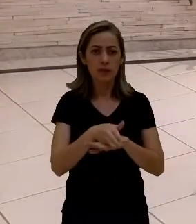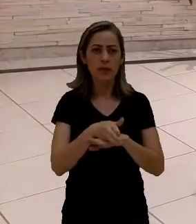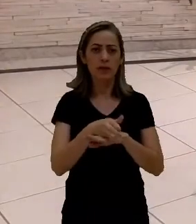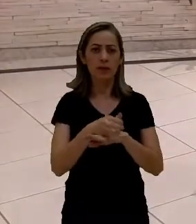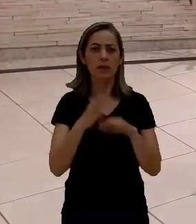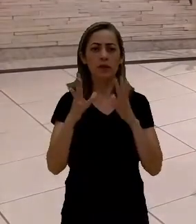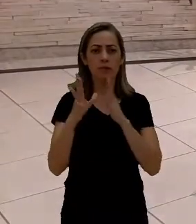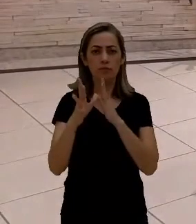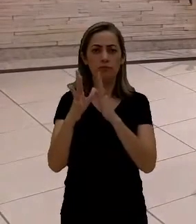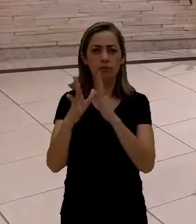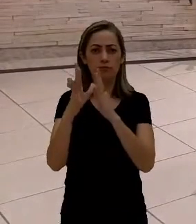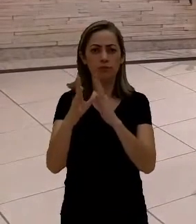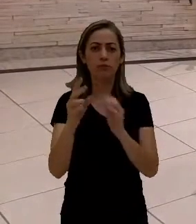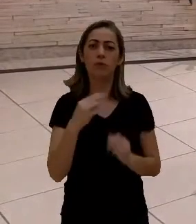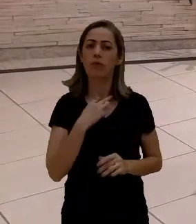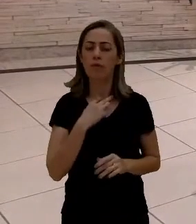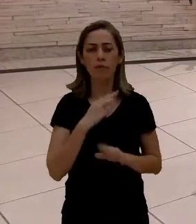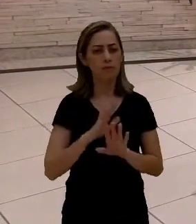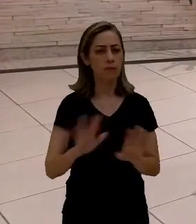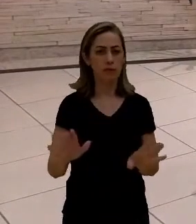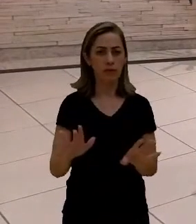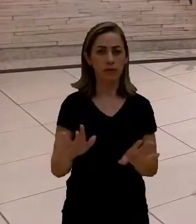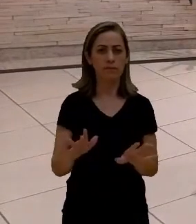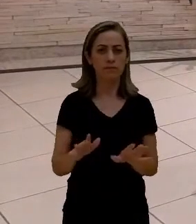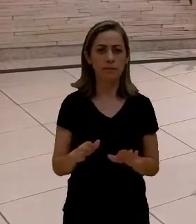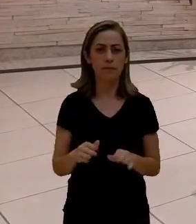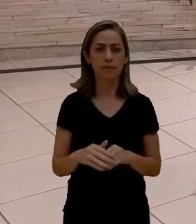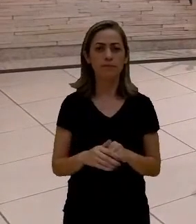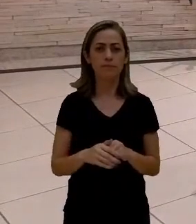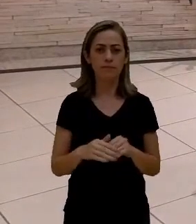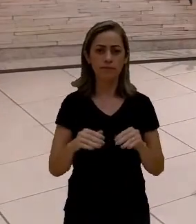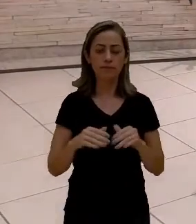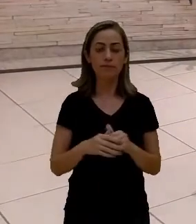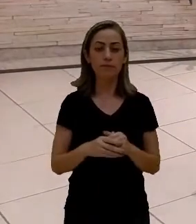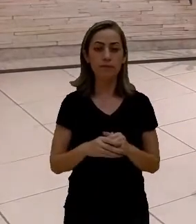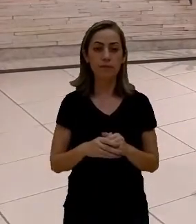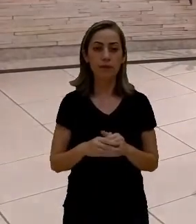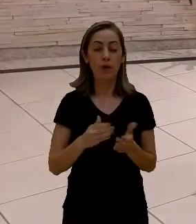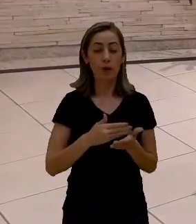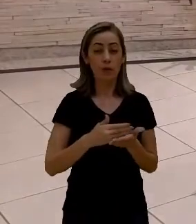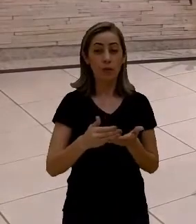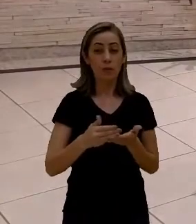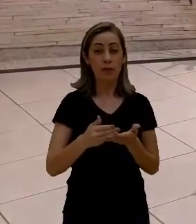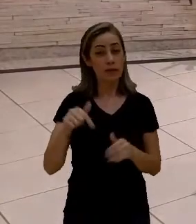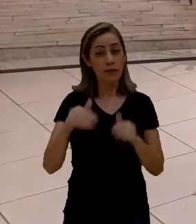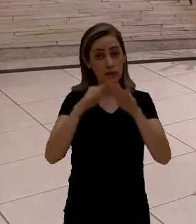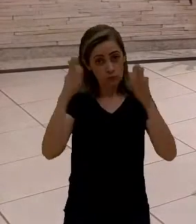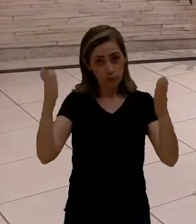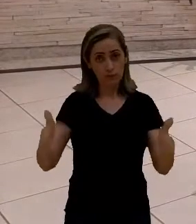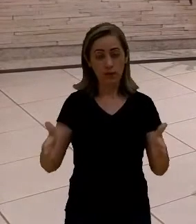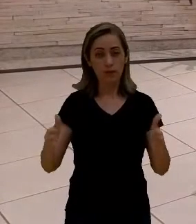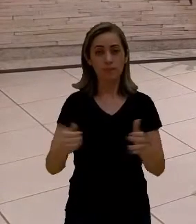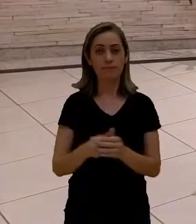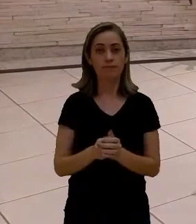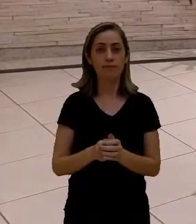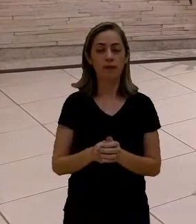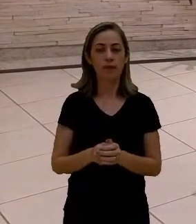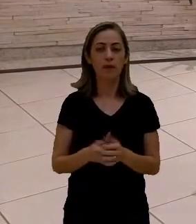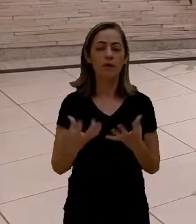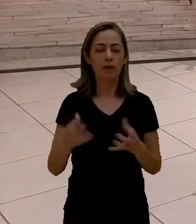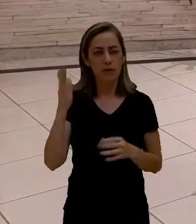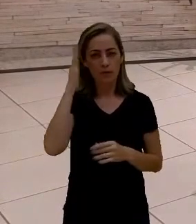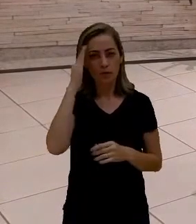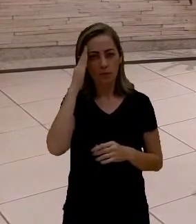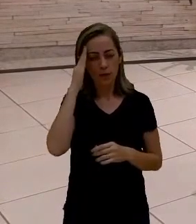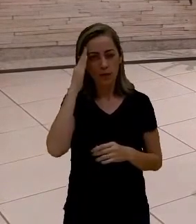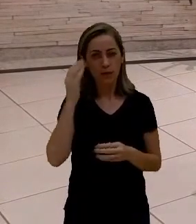Então tá sendo usado tudo aqui direto do altar Então já começa aqui no altar aqui no presbitério a missa Então gostaria de saber como é que foi o processo